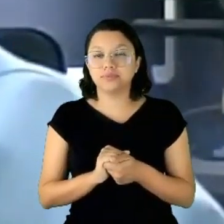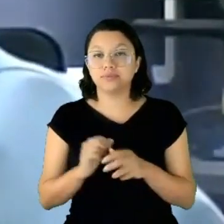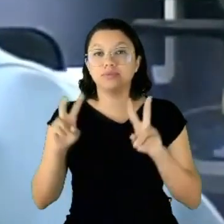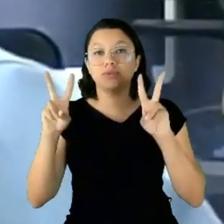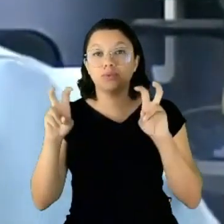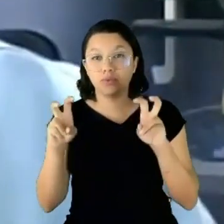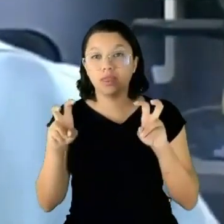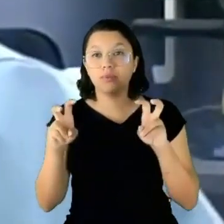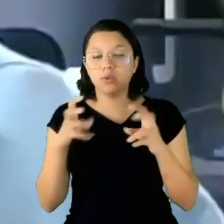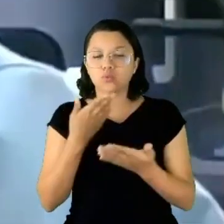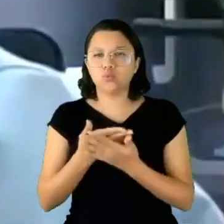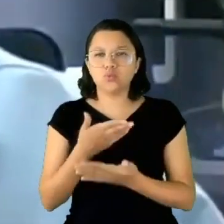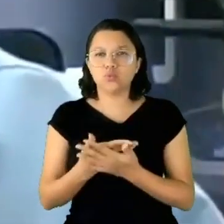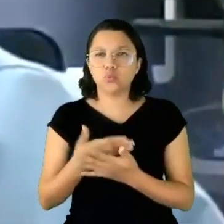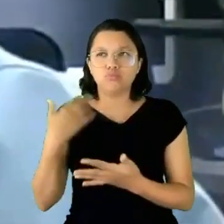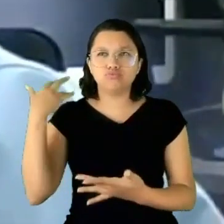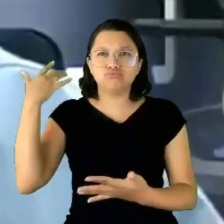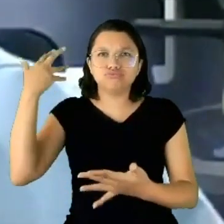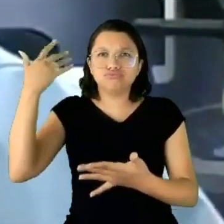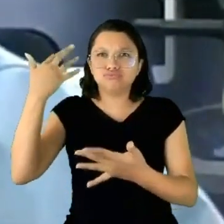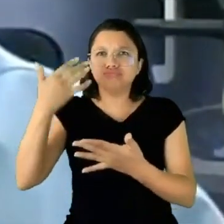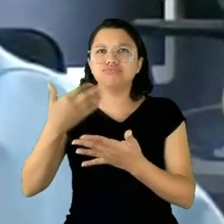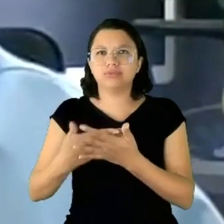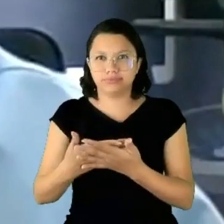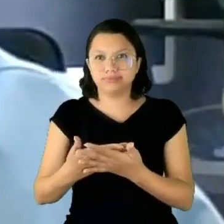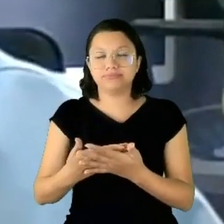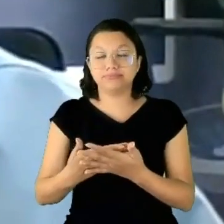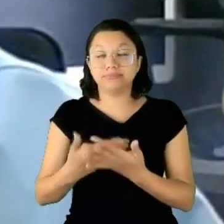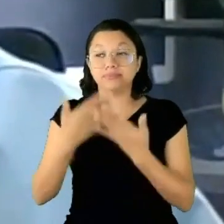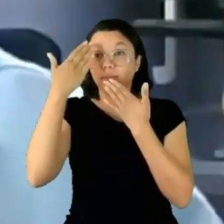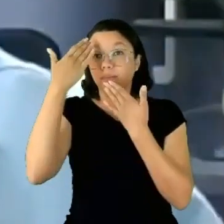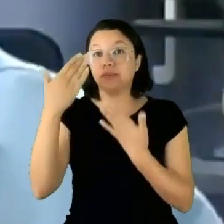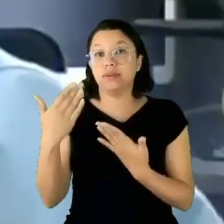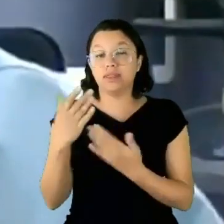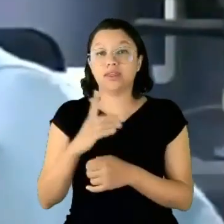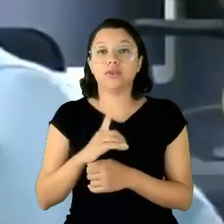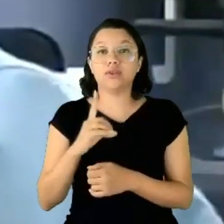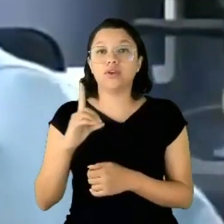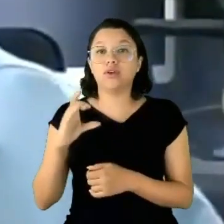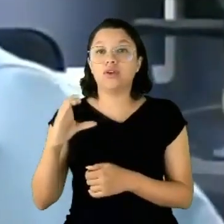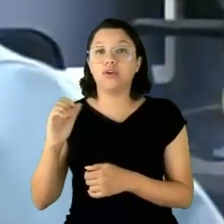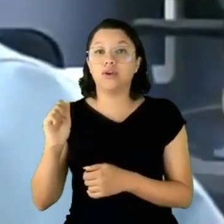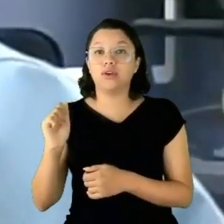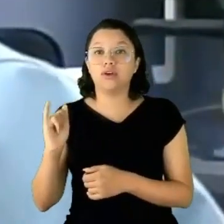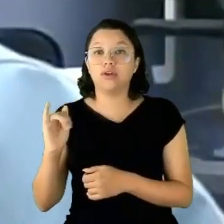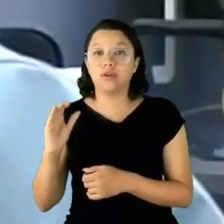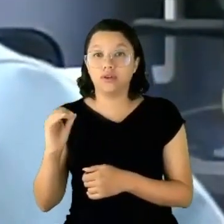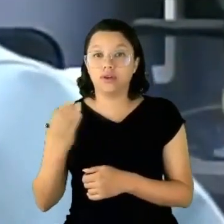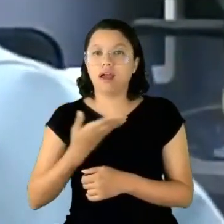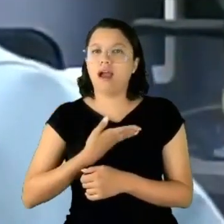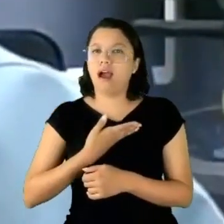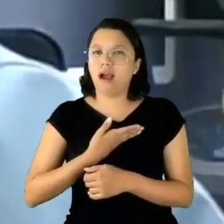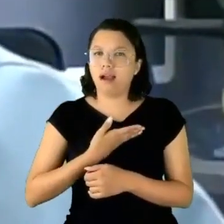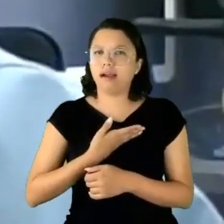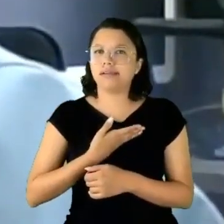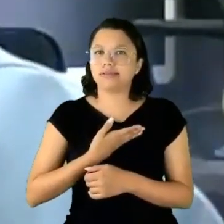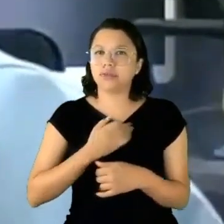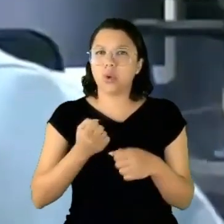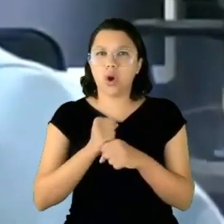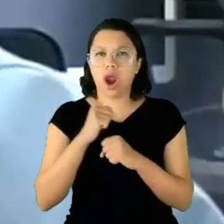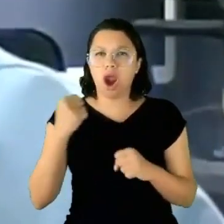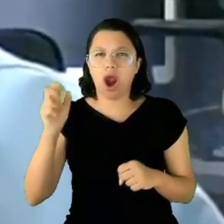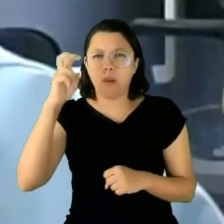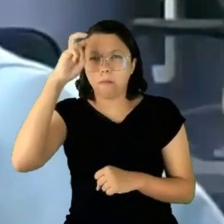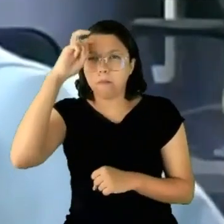debruço já há algum tempo, agradeço o doutor Caio, meu colega, um grande expert